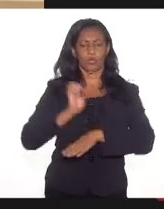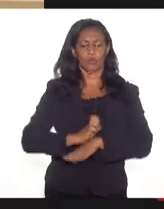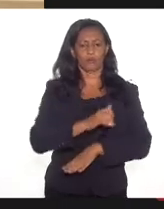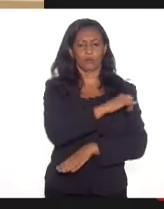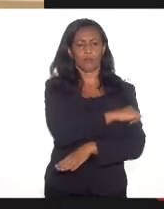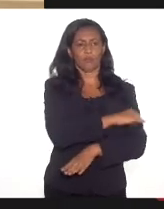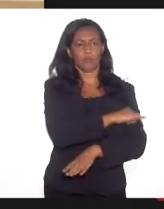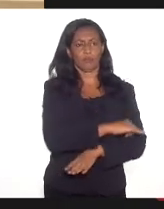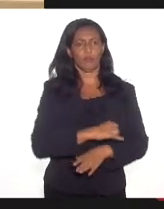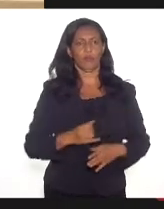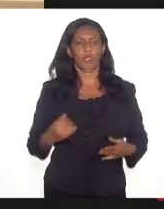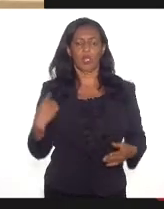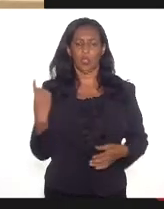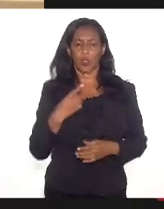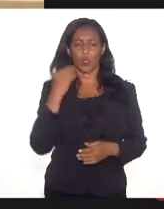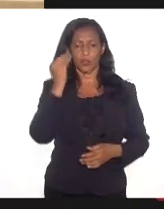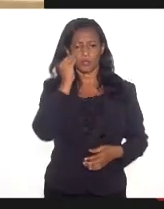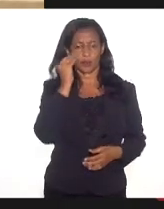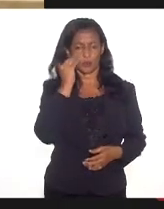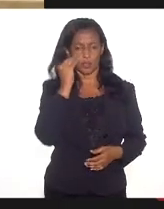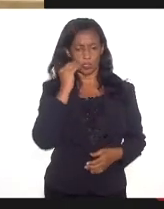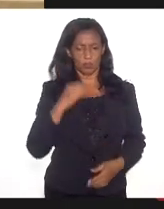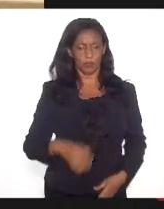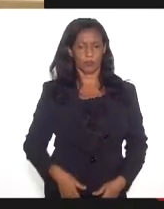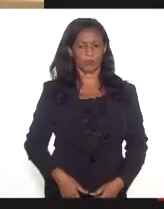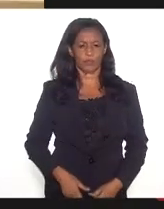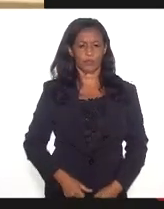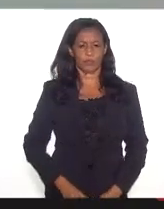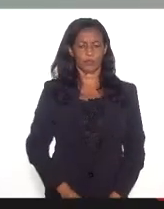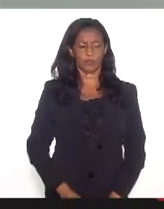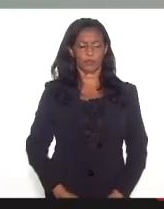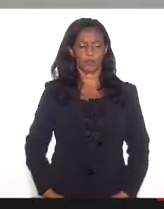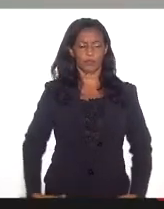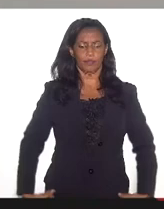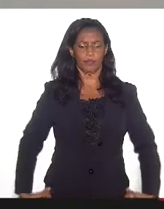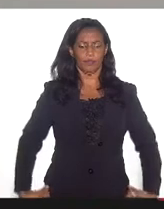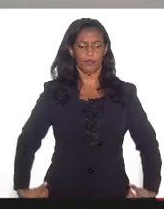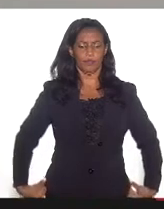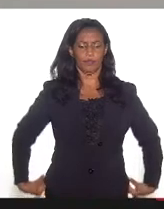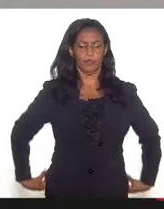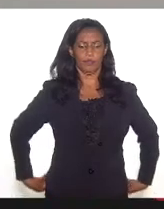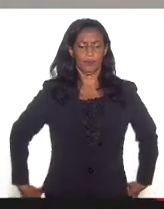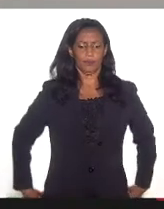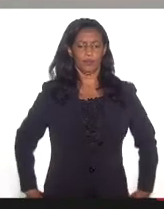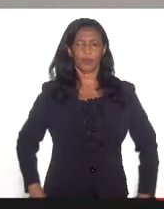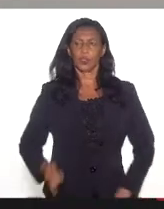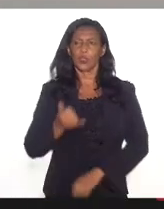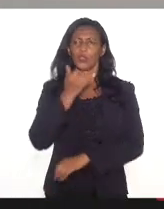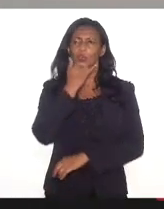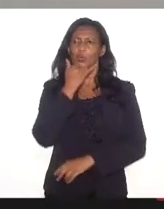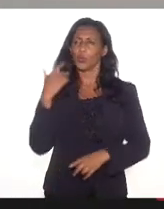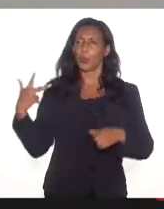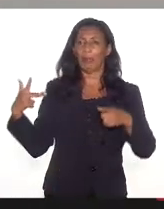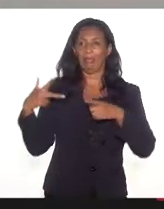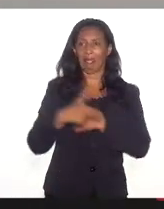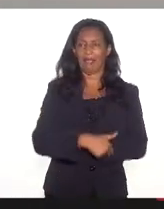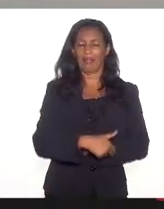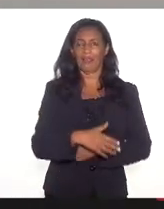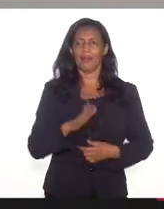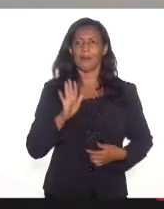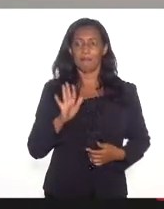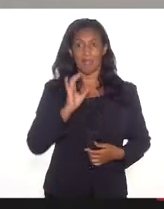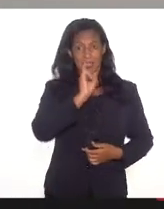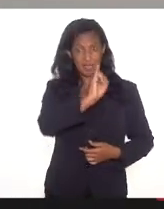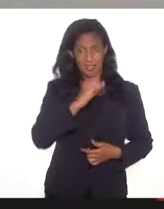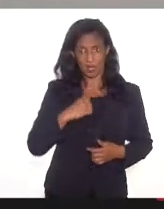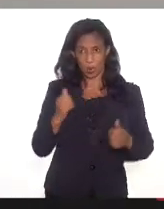Janeiro nós assistimos oi pois não Osório não só para desculpe interromper mas nós estamos à disposição por aí junto também quando vocês forem